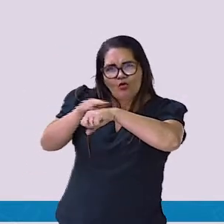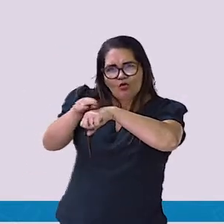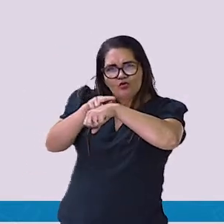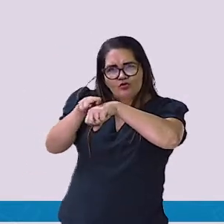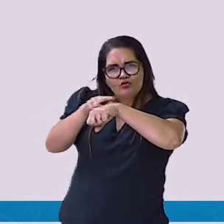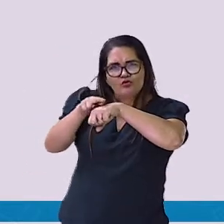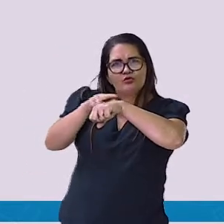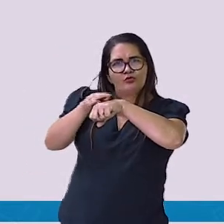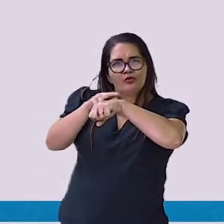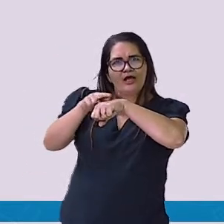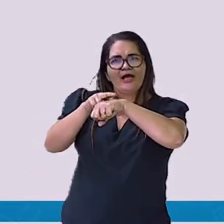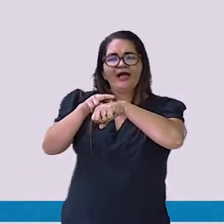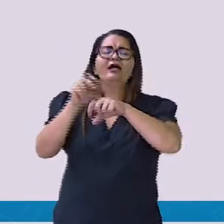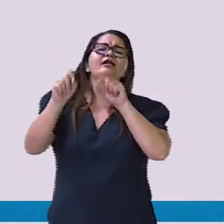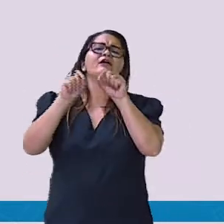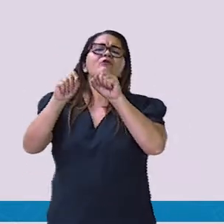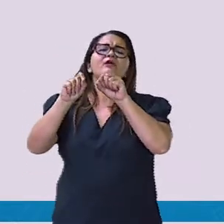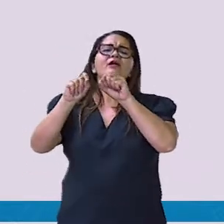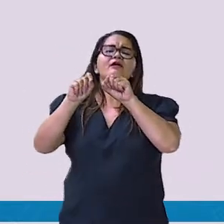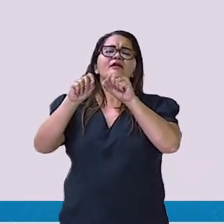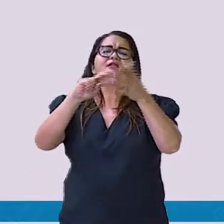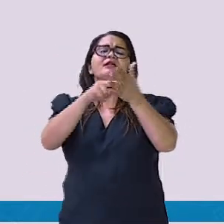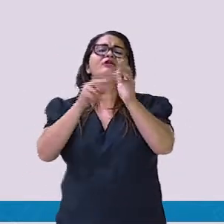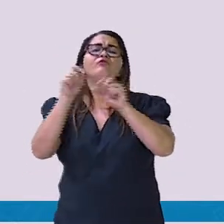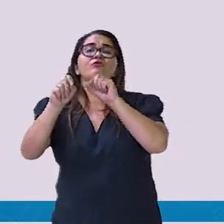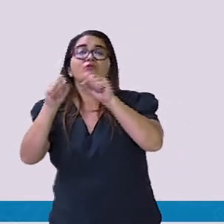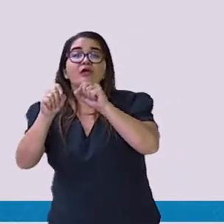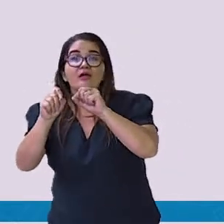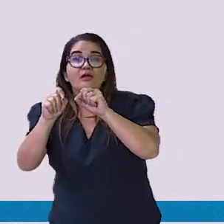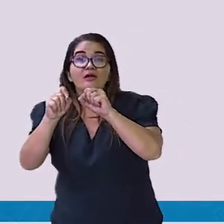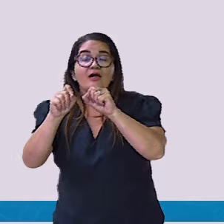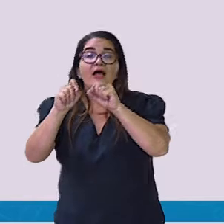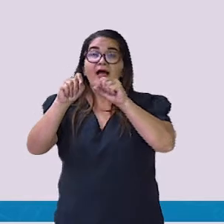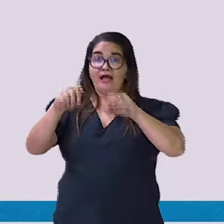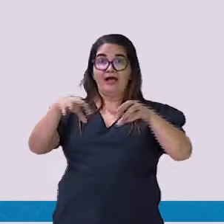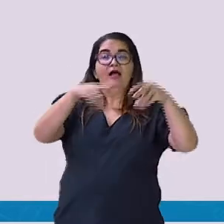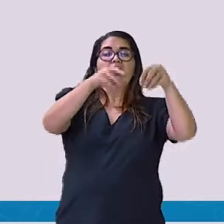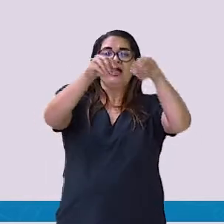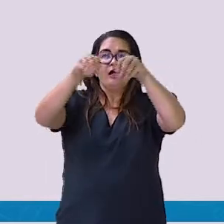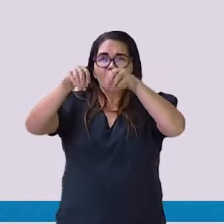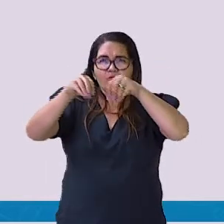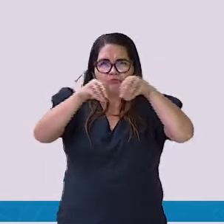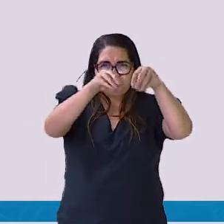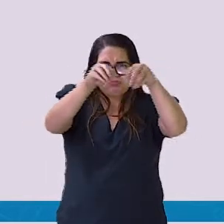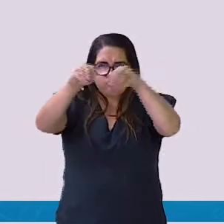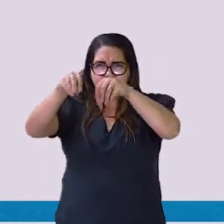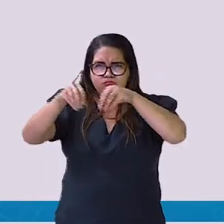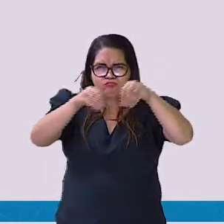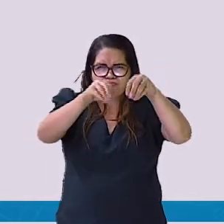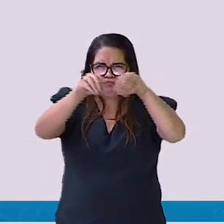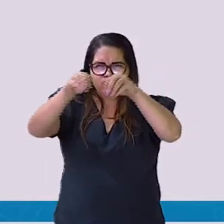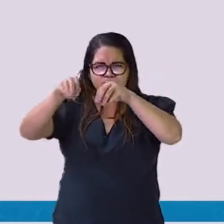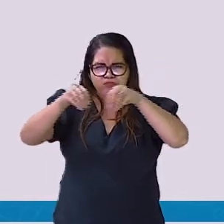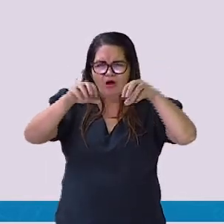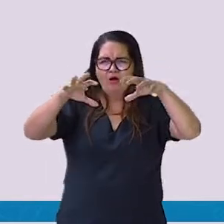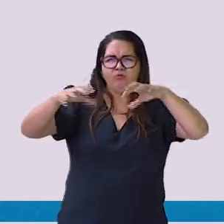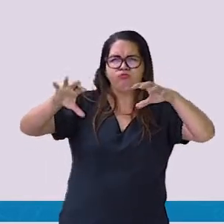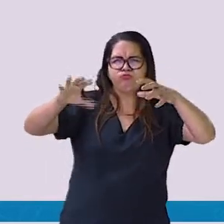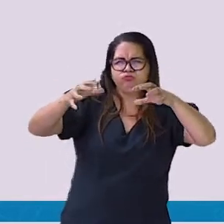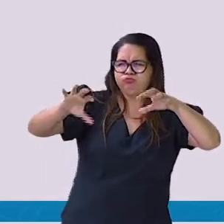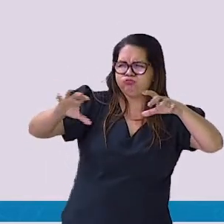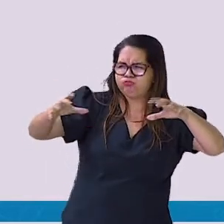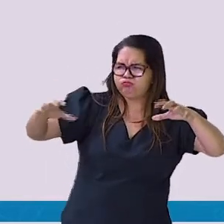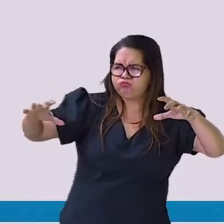deserto, tá? Que aqui não é semiárido. Aqui é árido, é seco.